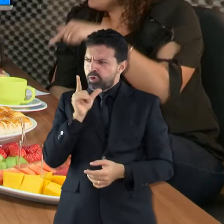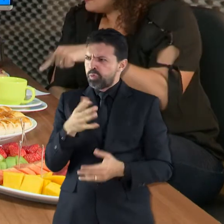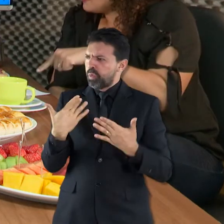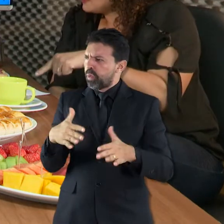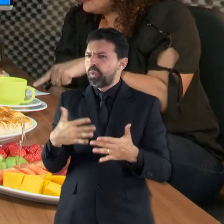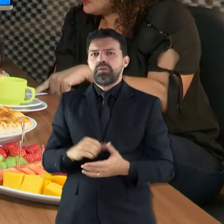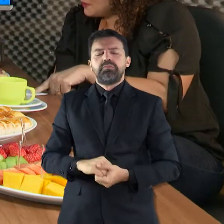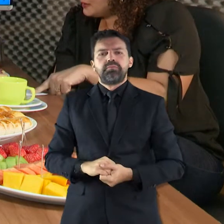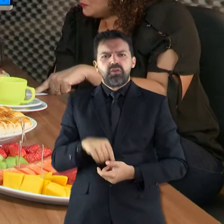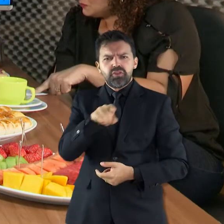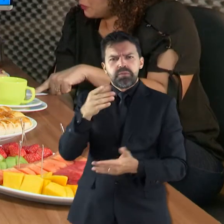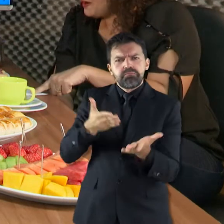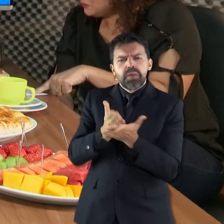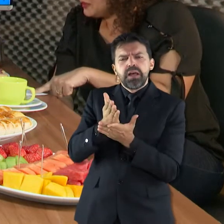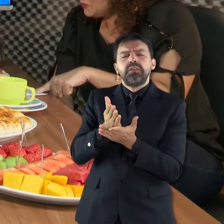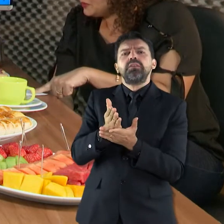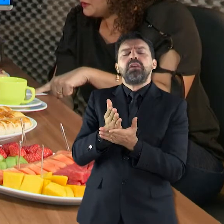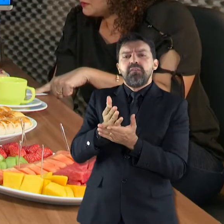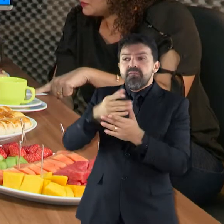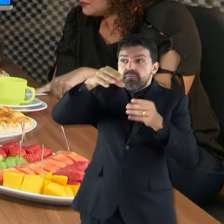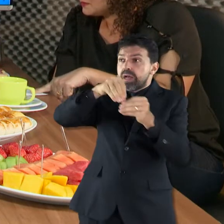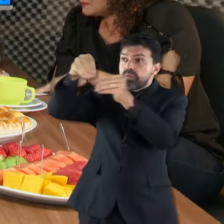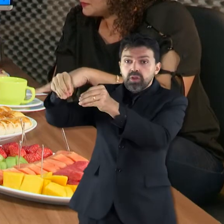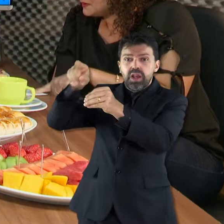eu vi que você passou também uma temporada na comarca do interior, né?